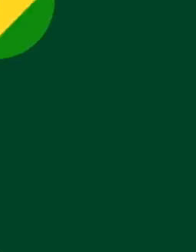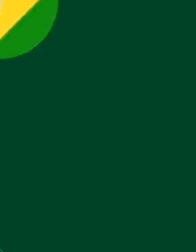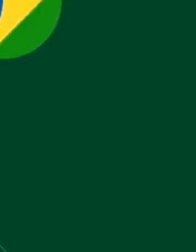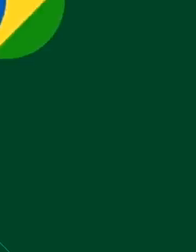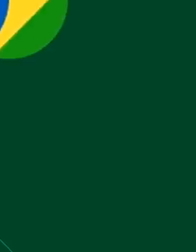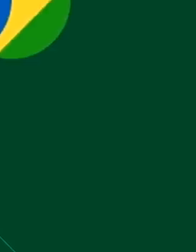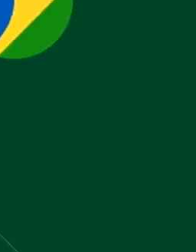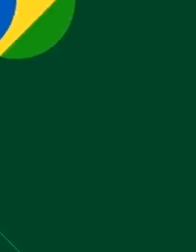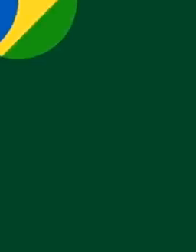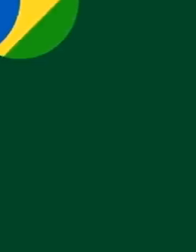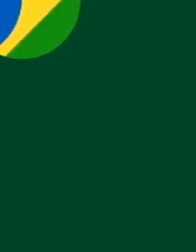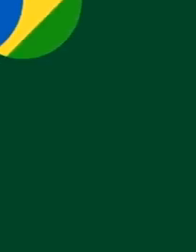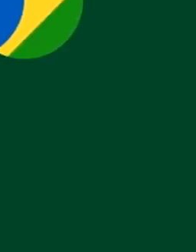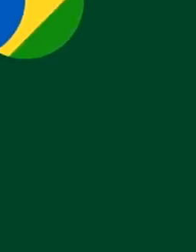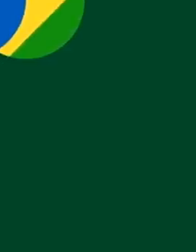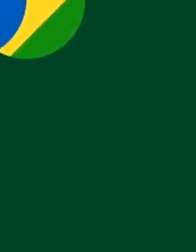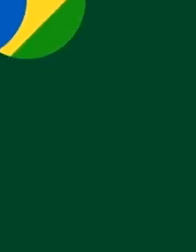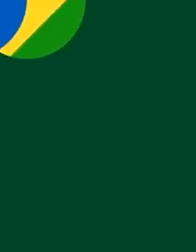Momento Saúde